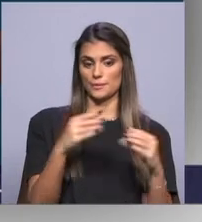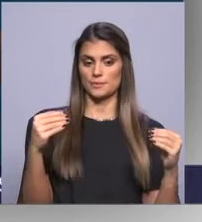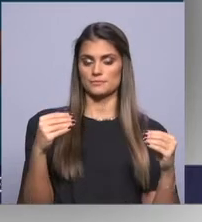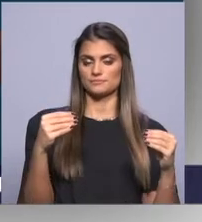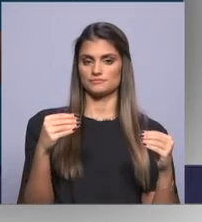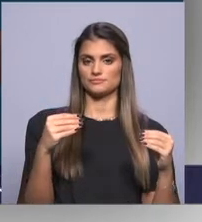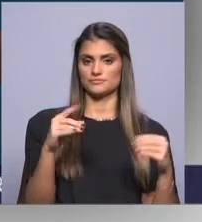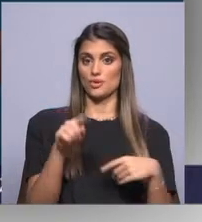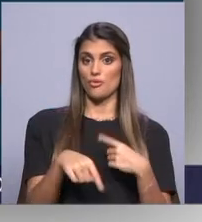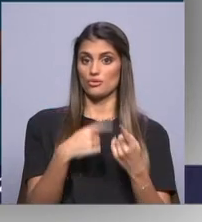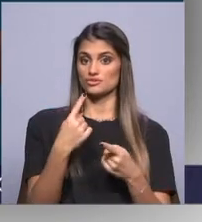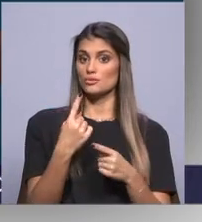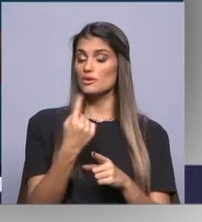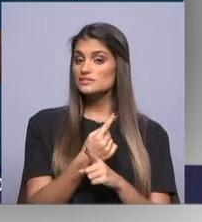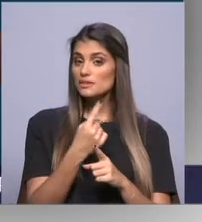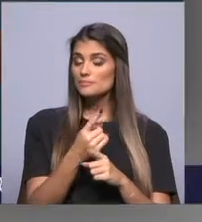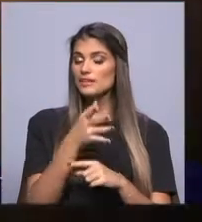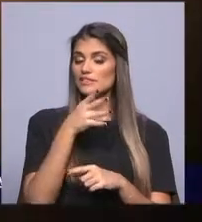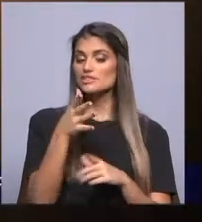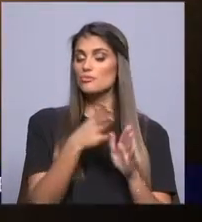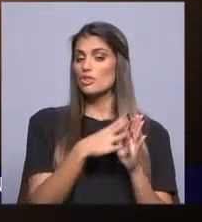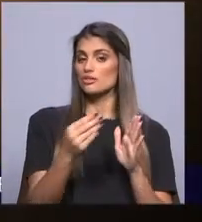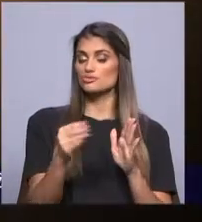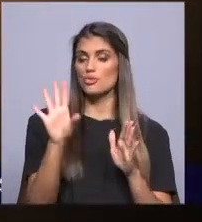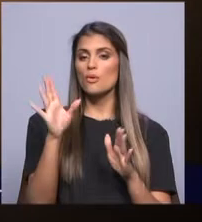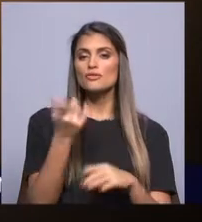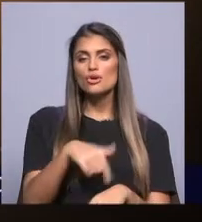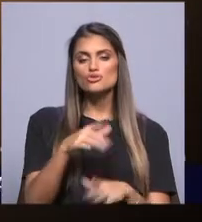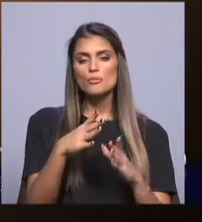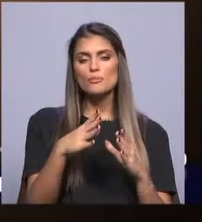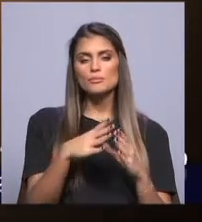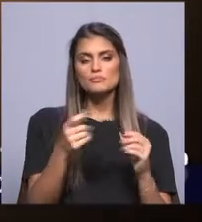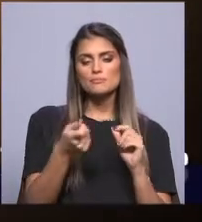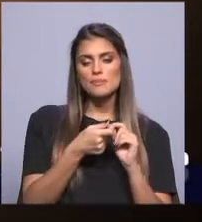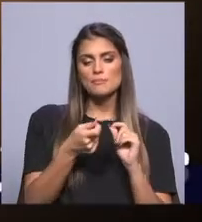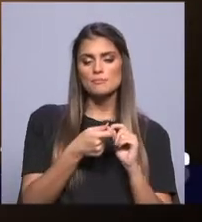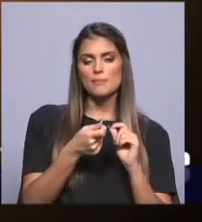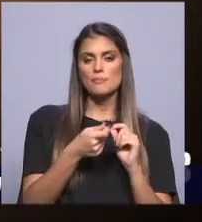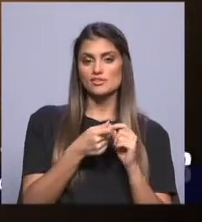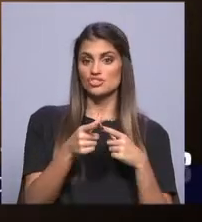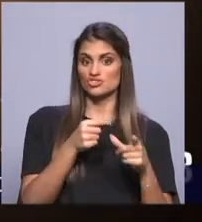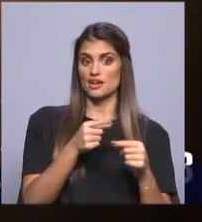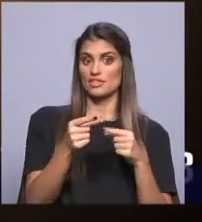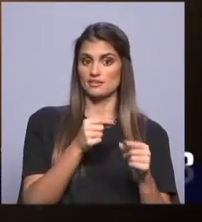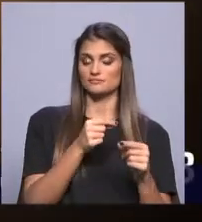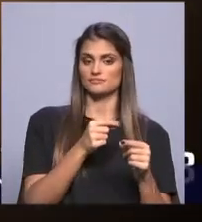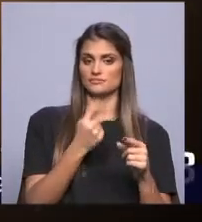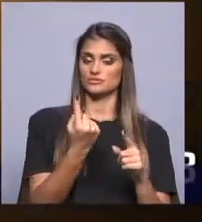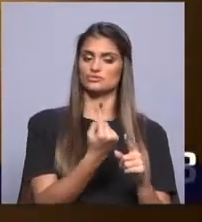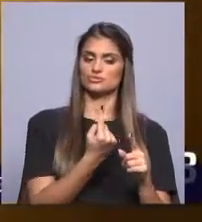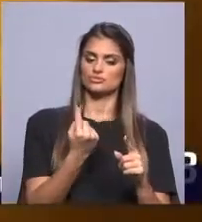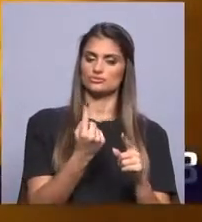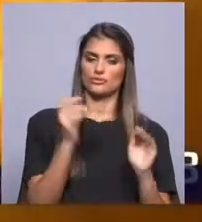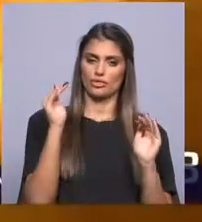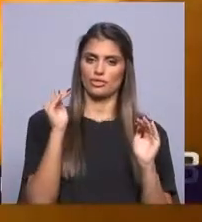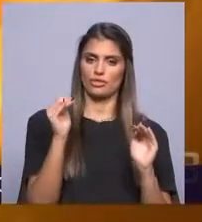mistério. É que dizem os nossos modelos que quando nós temos um planeta tão próximo da sua estrela, a sua órbita vai decaindo.